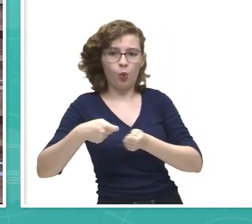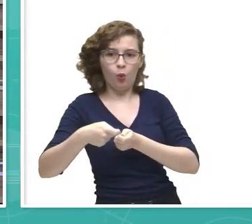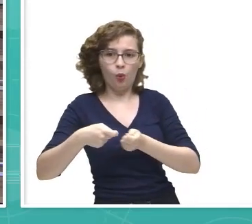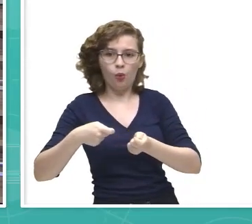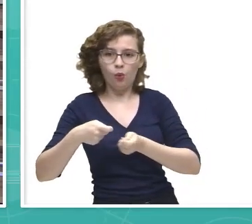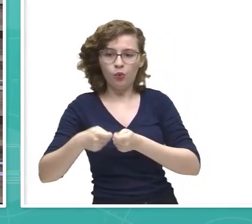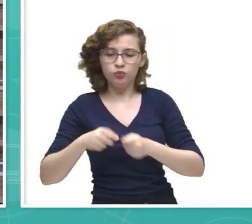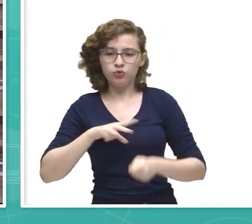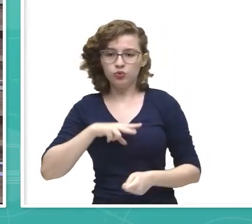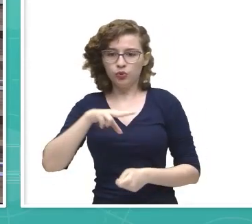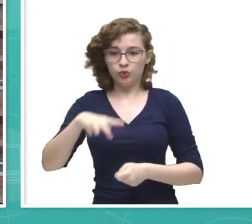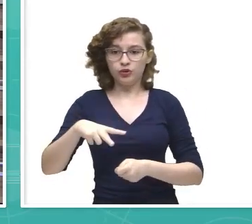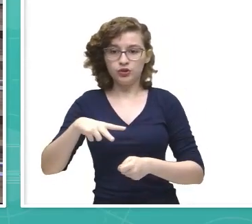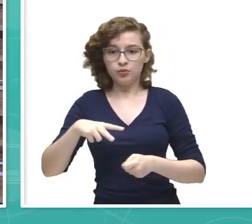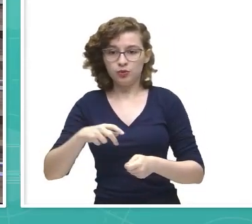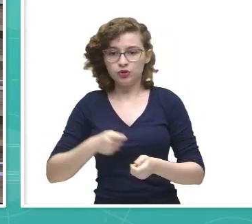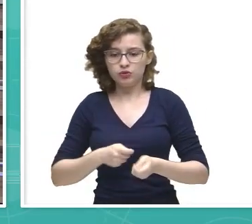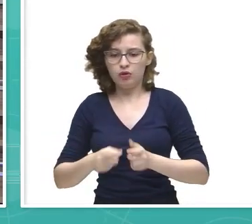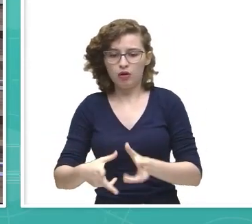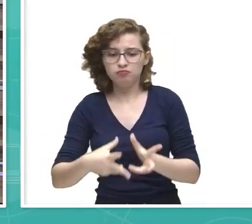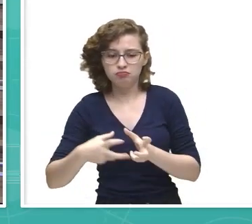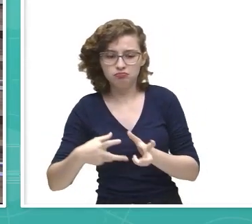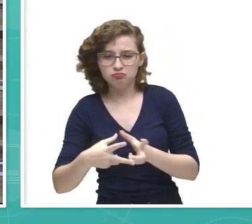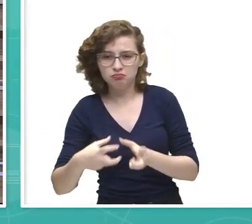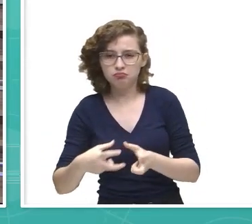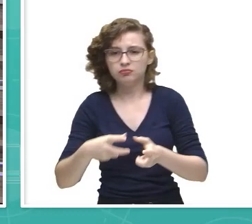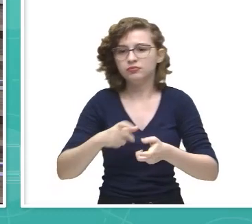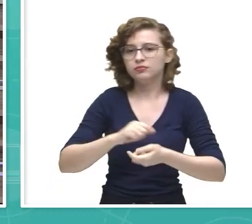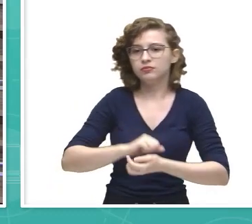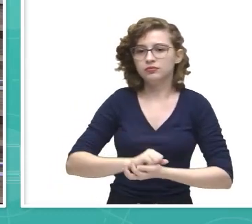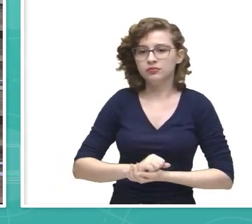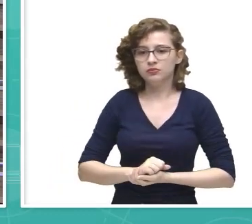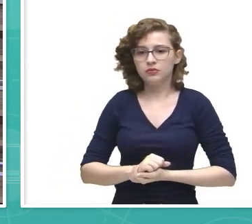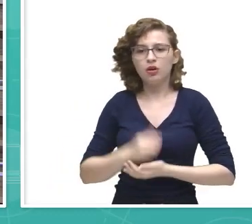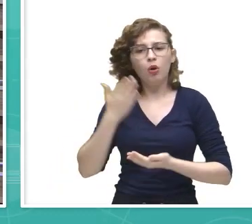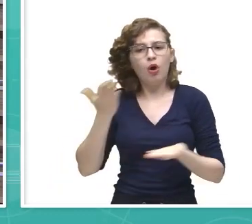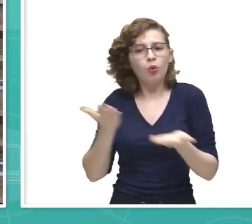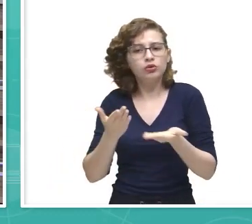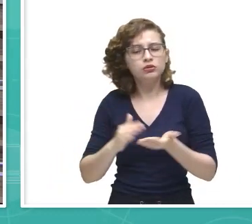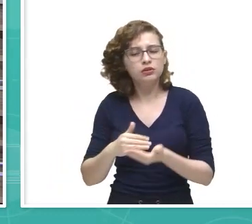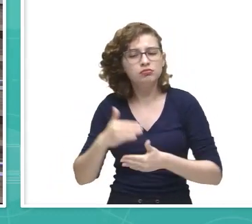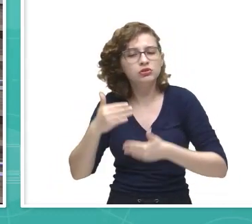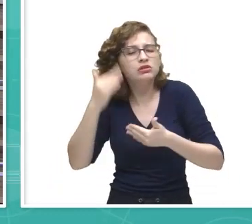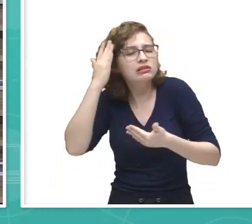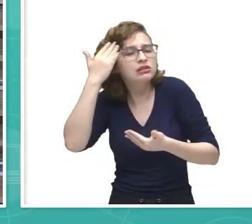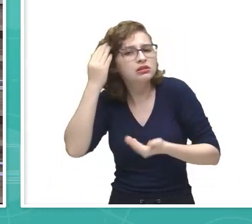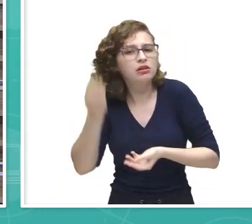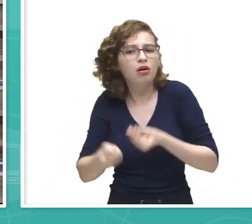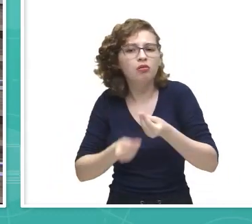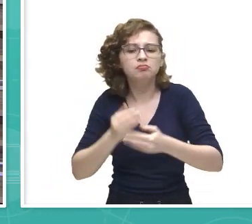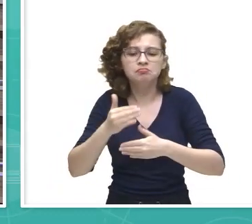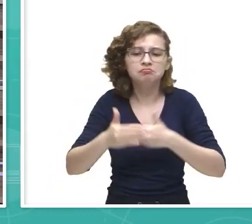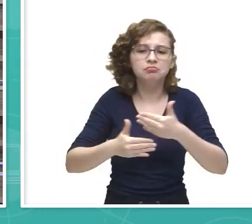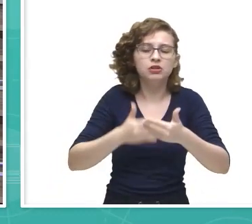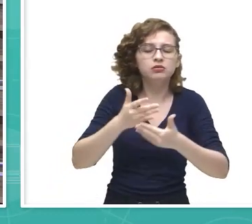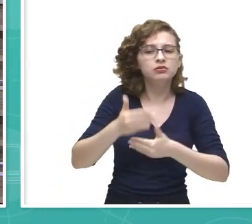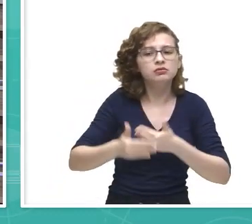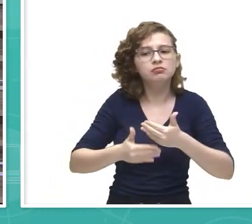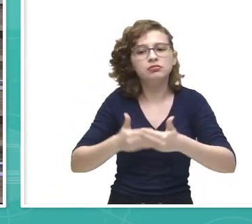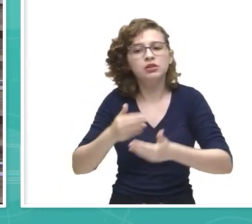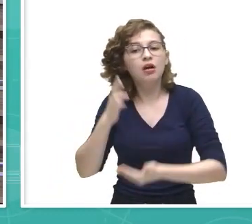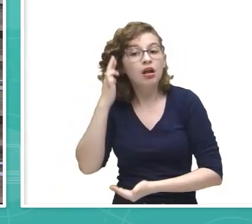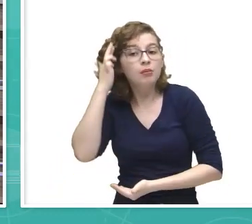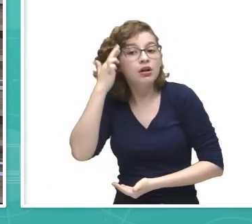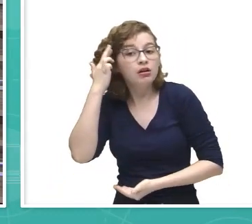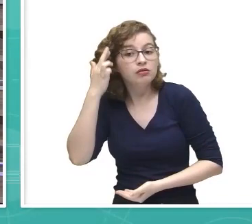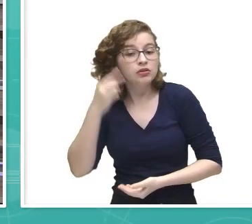povos indígenas. Vamos entender como é que se deu esse processo, através de nossa aula de hoje, refletindo um pouco mais sobre a figura